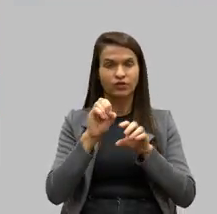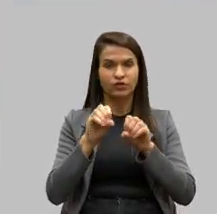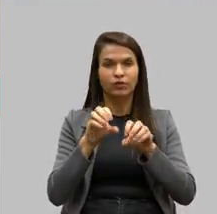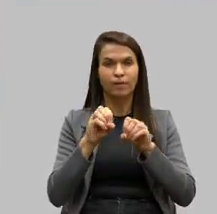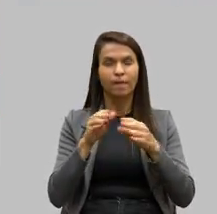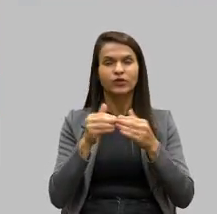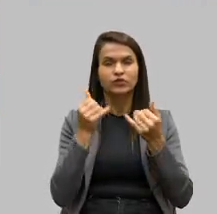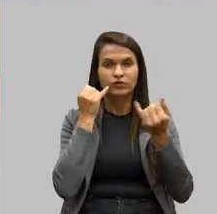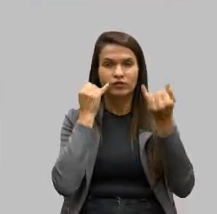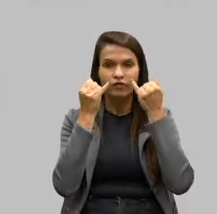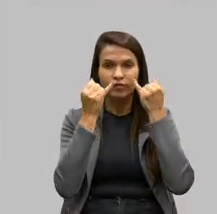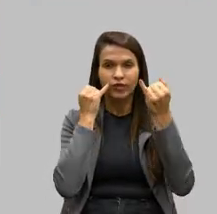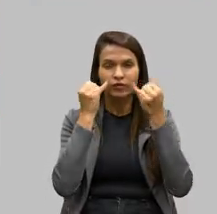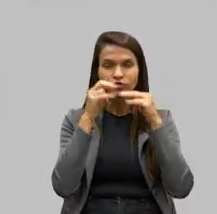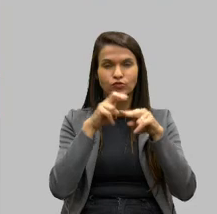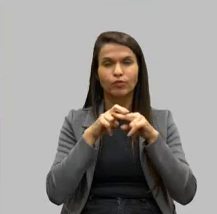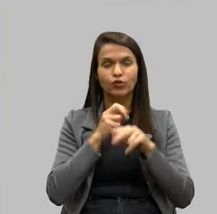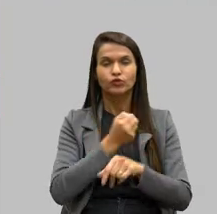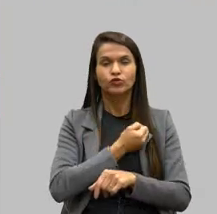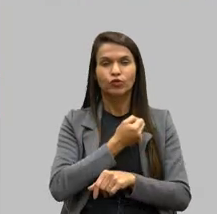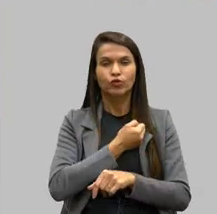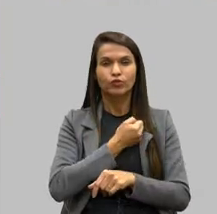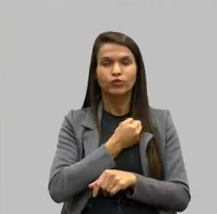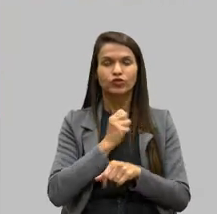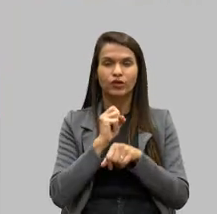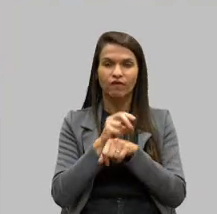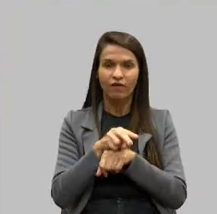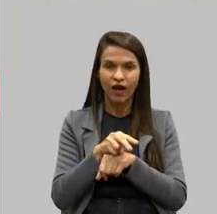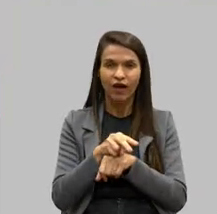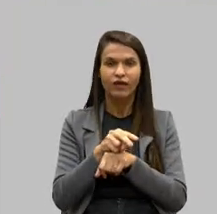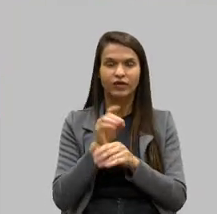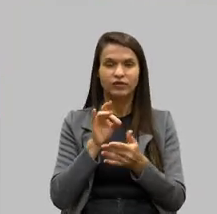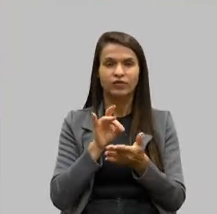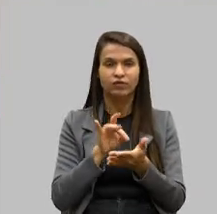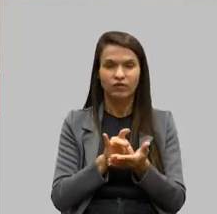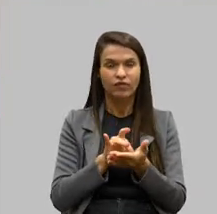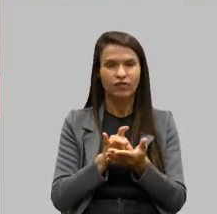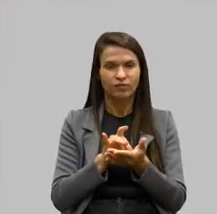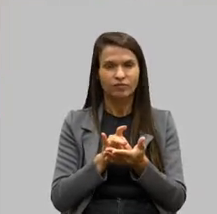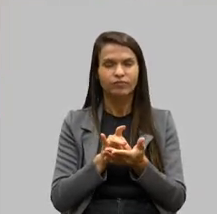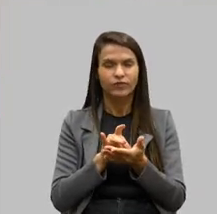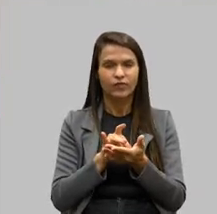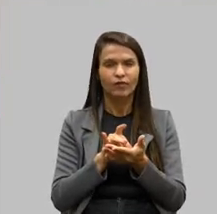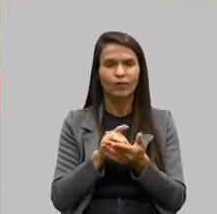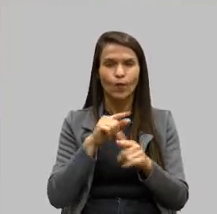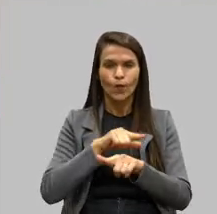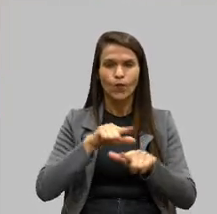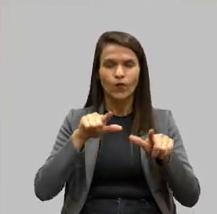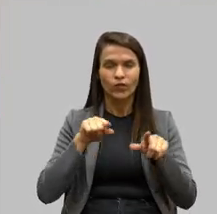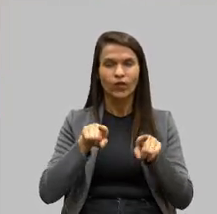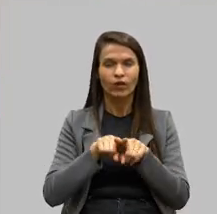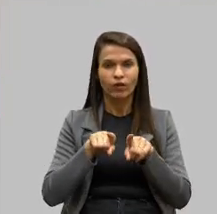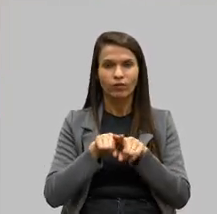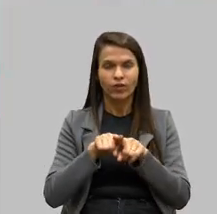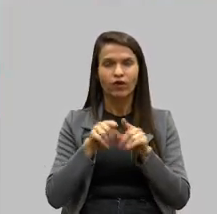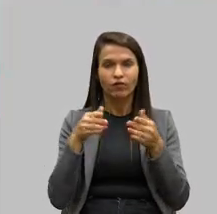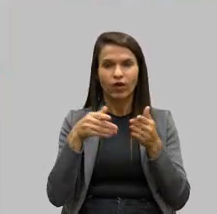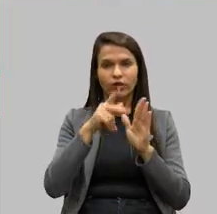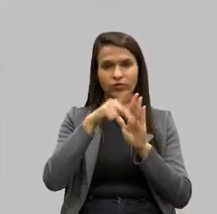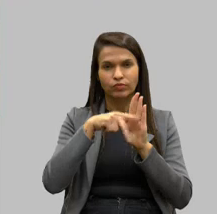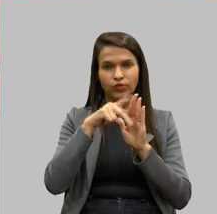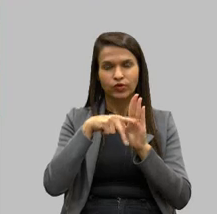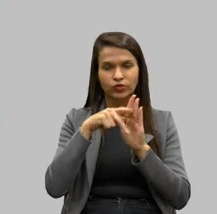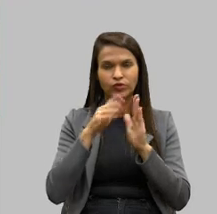pediu de informações sobre o número de cargos efetivos, atualmente vagos, e o número de funções destinadas aos projetos temporários